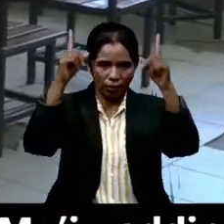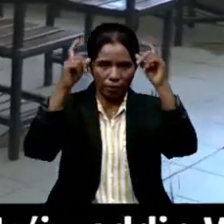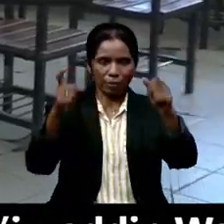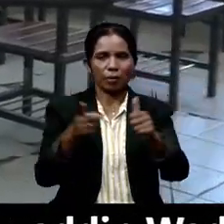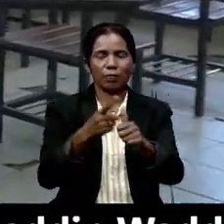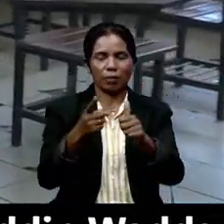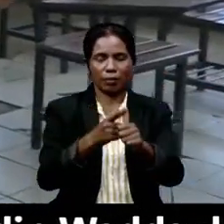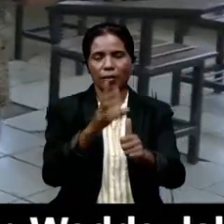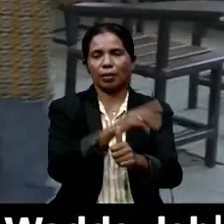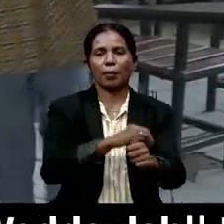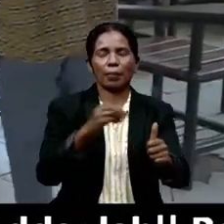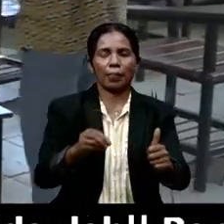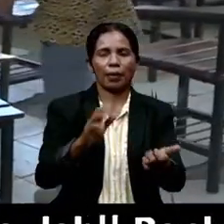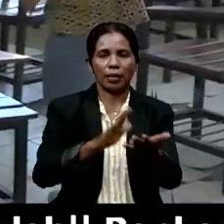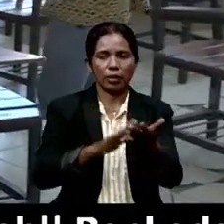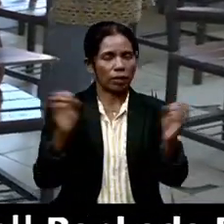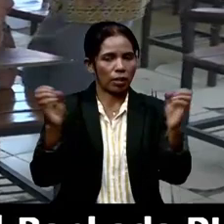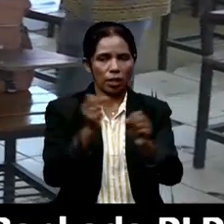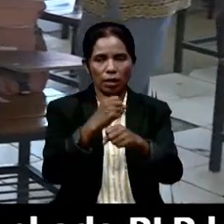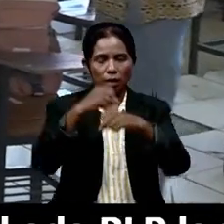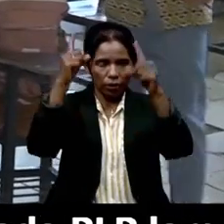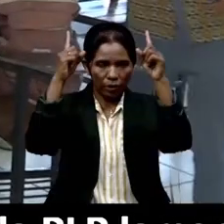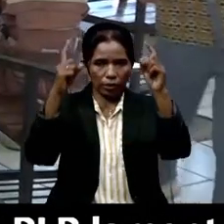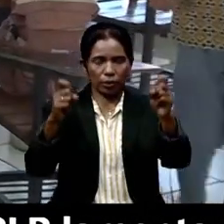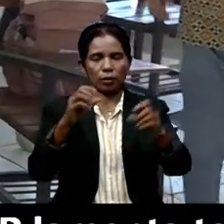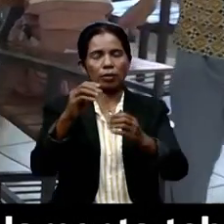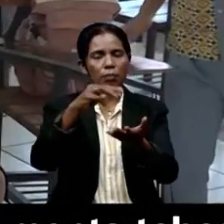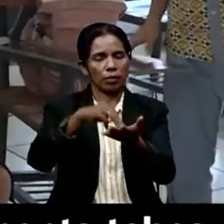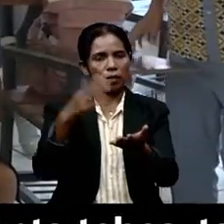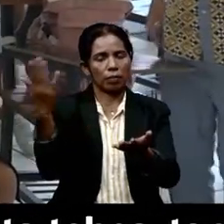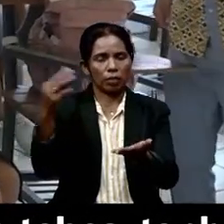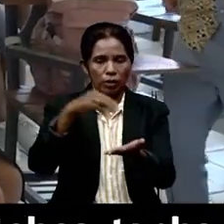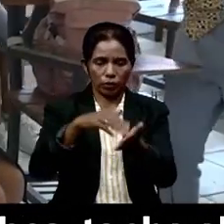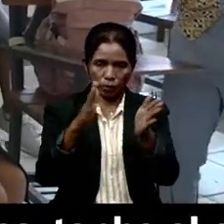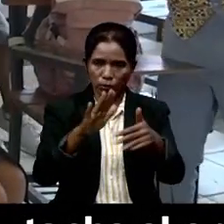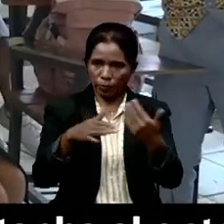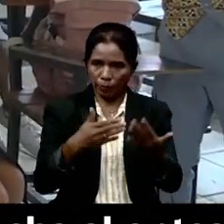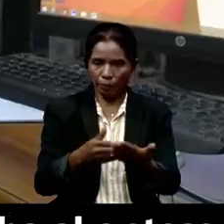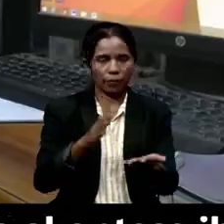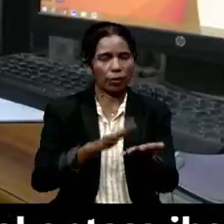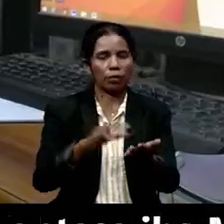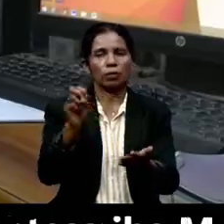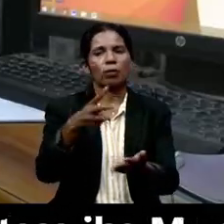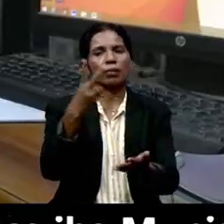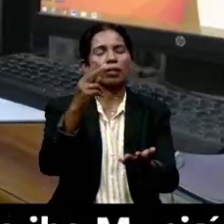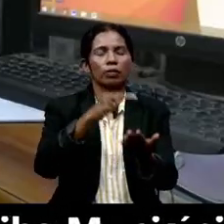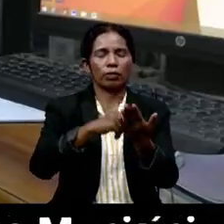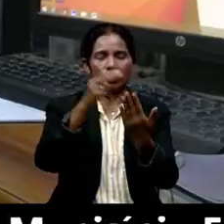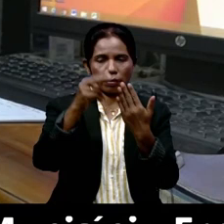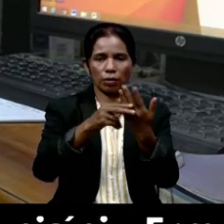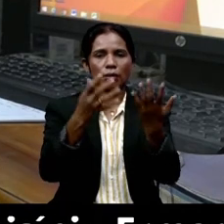trimestre foi na Lesne, Escola Lajalo exame de matéria refere ba estudante Sira. Escola Secundária 12 de novembro, to